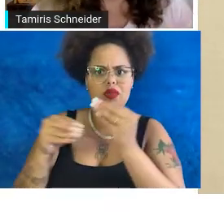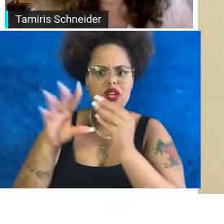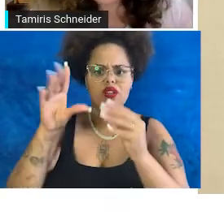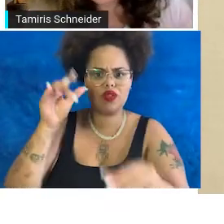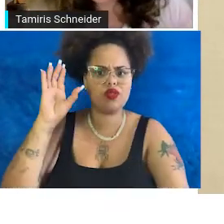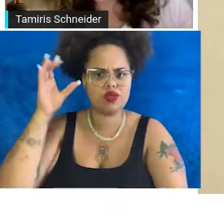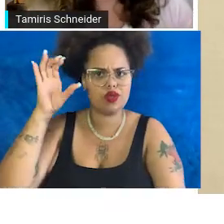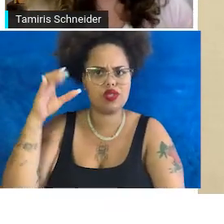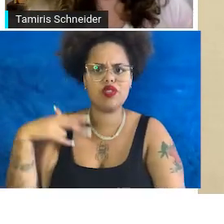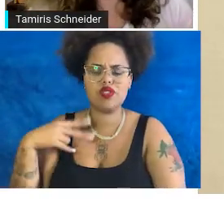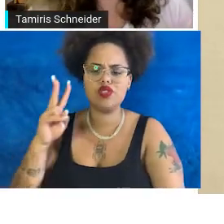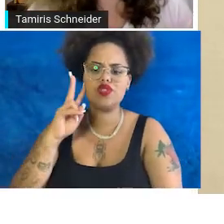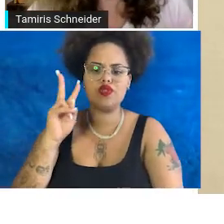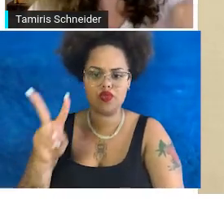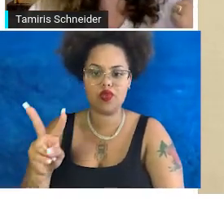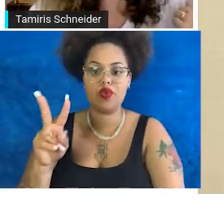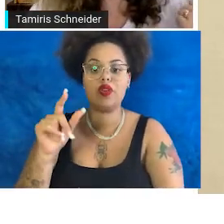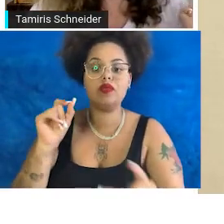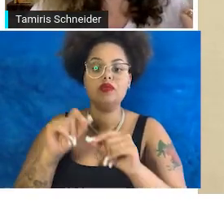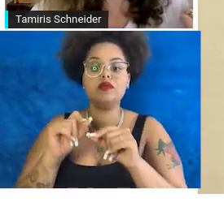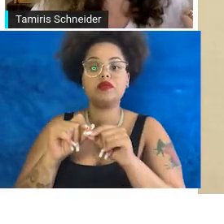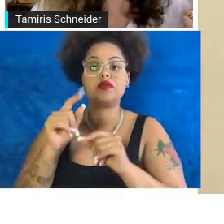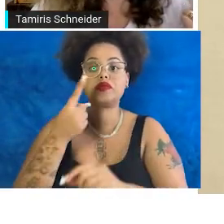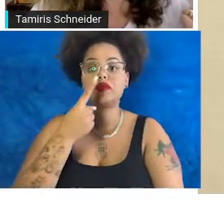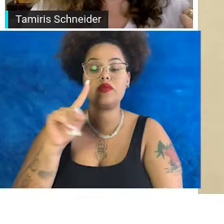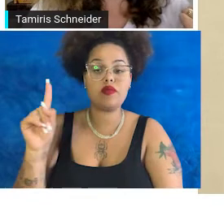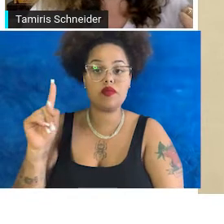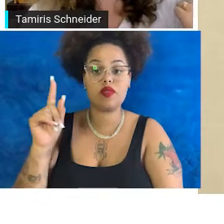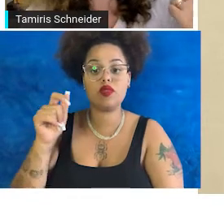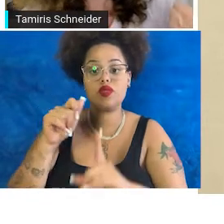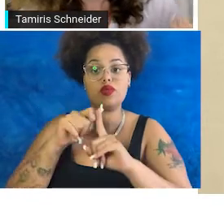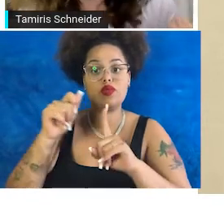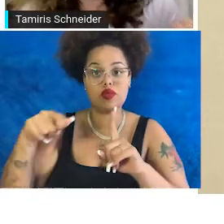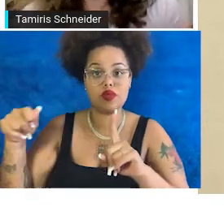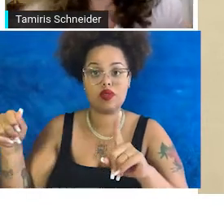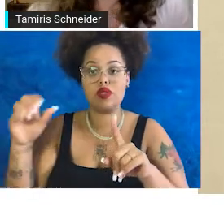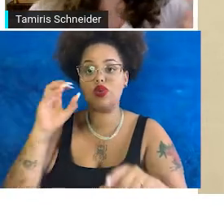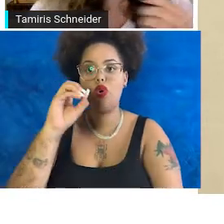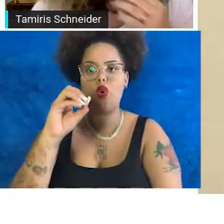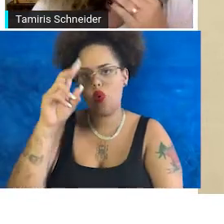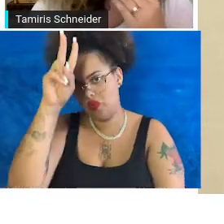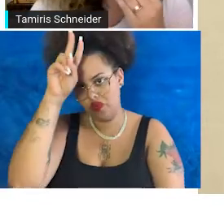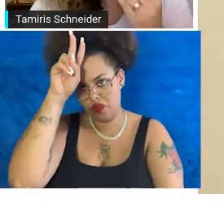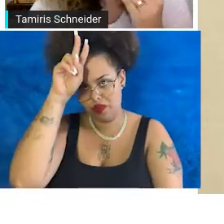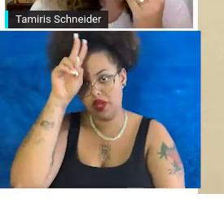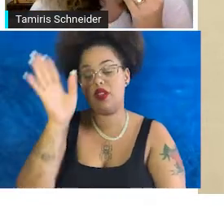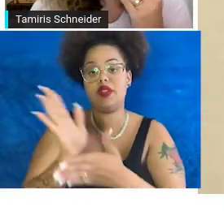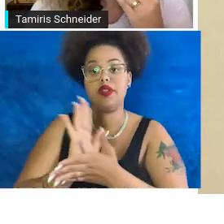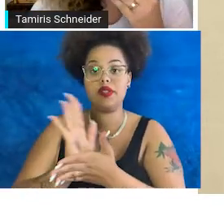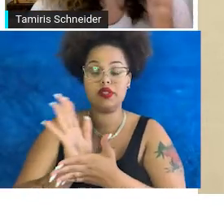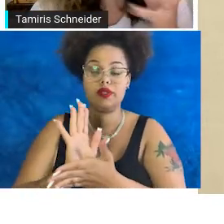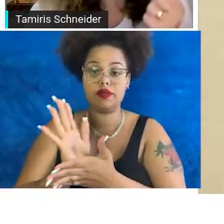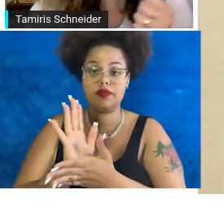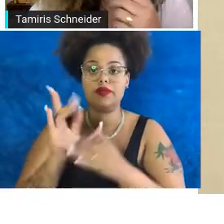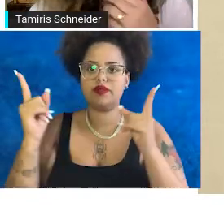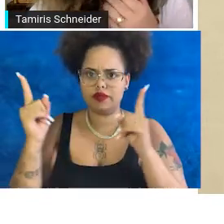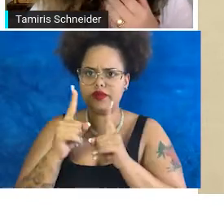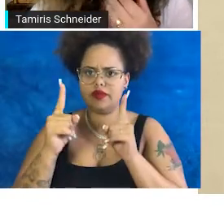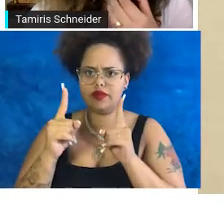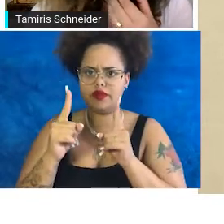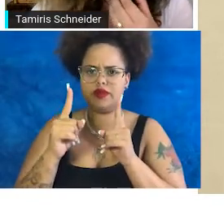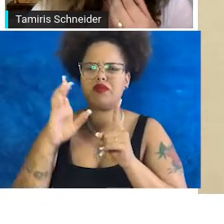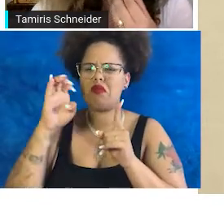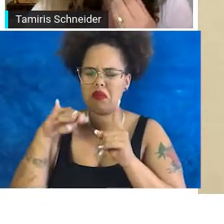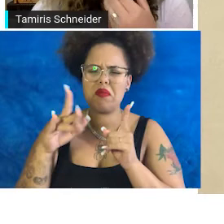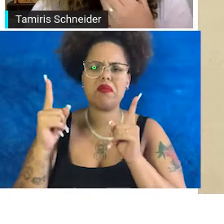gente viu. A gente fez nesses últimos meses o Formigueiro, um curta-metragem,